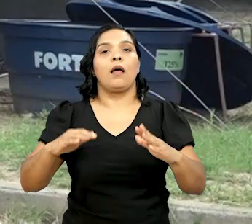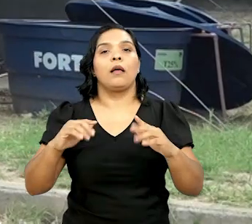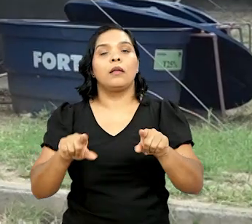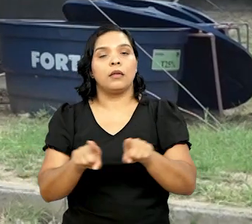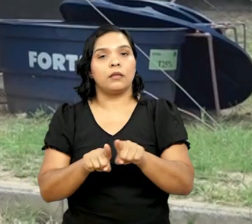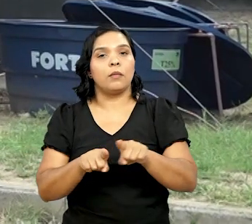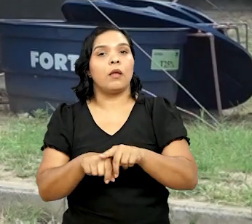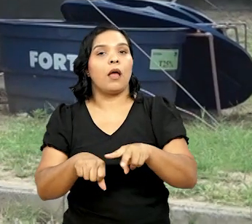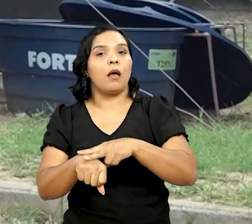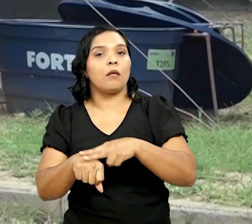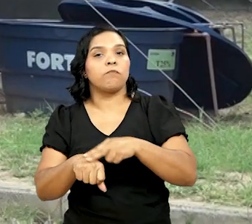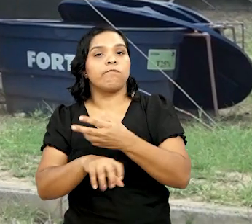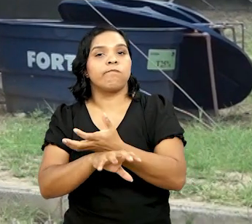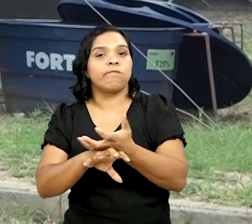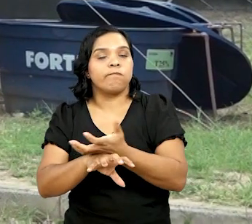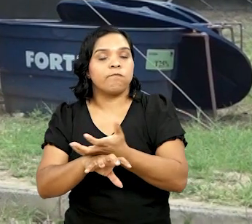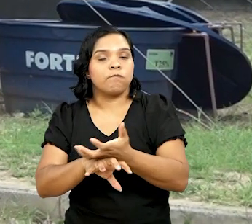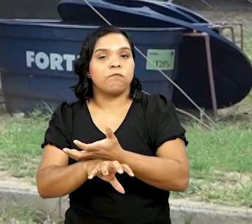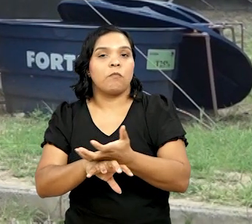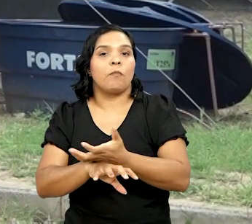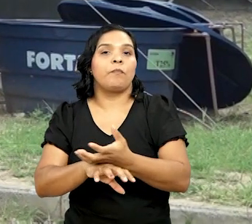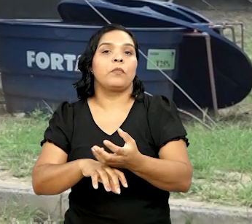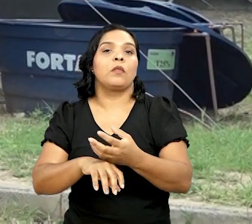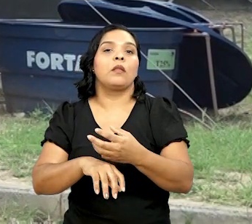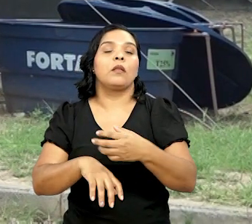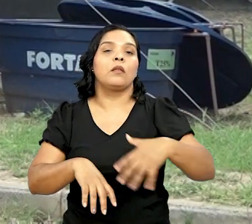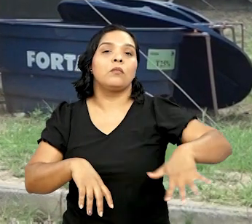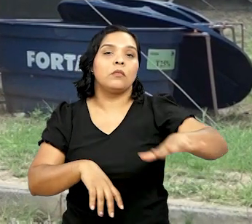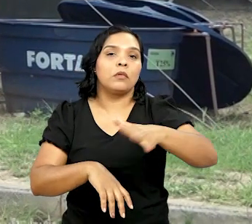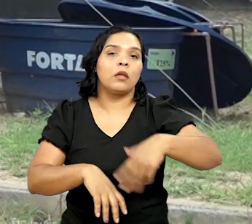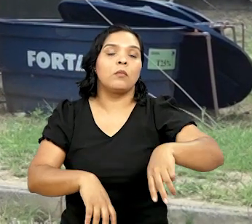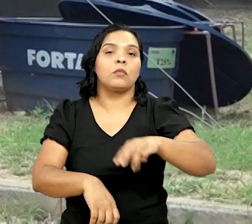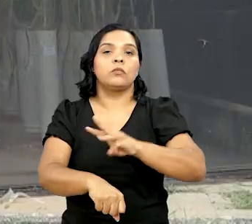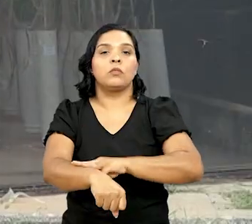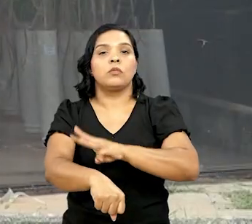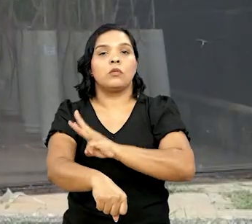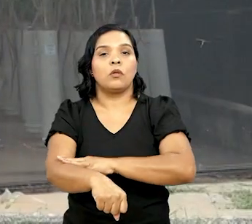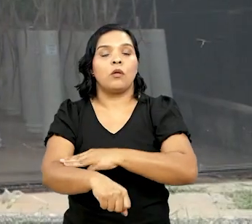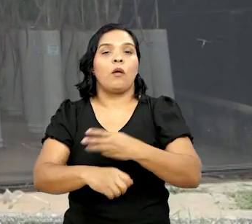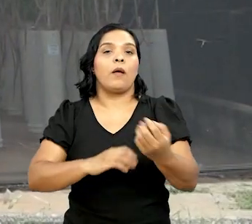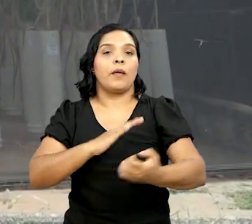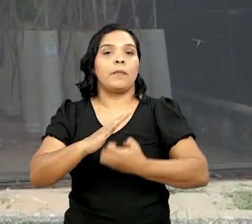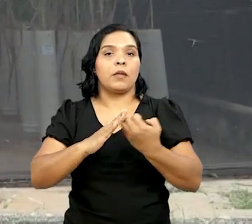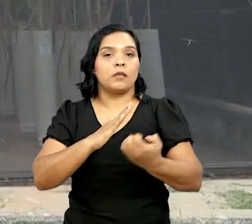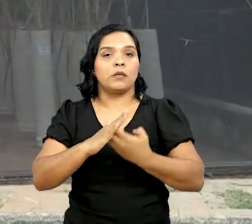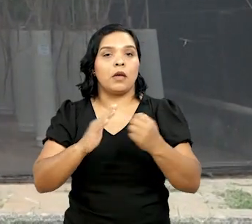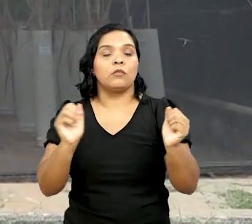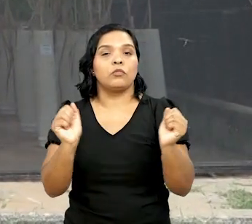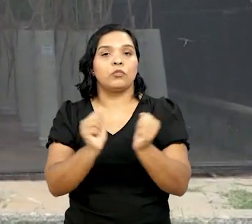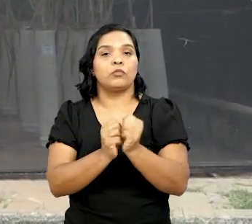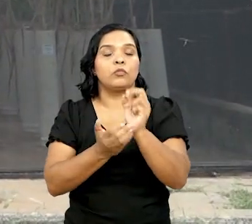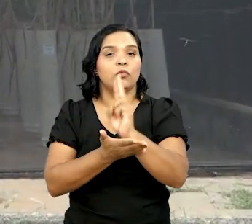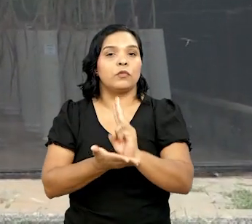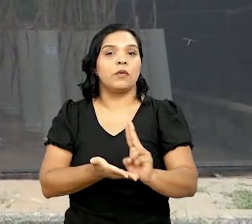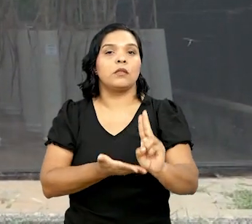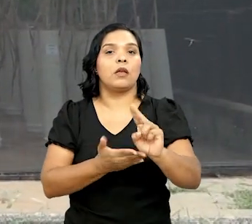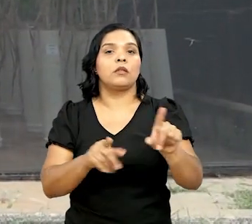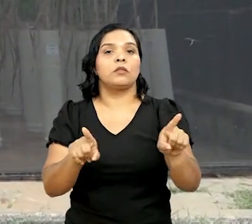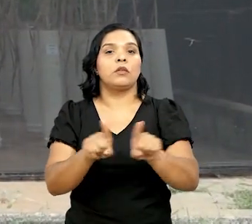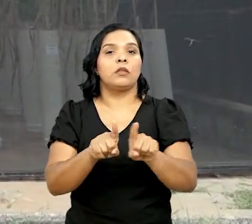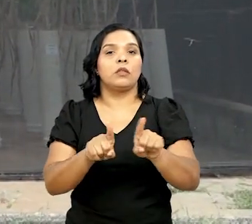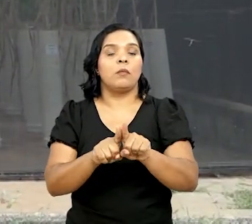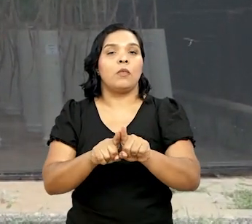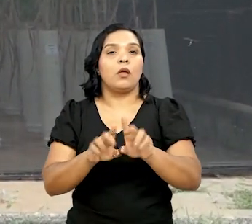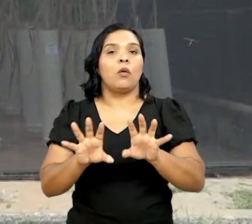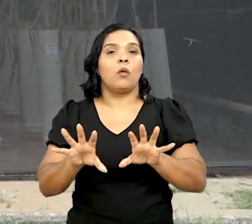Em casas de vegetação localizadas no campus de Mossoró da UFERSA, empresários da região, universidade e